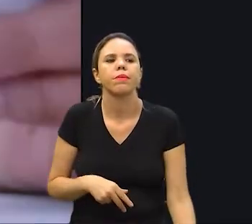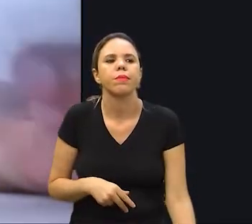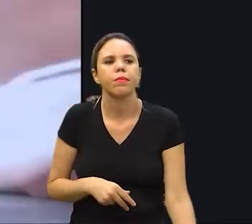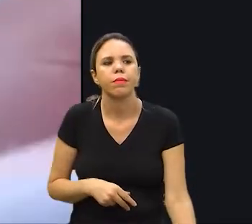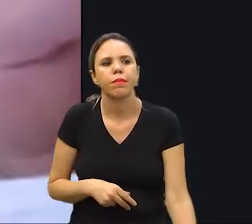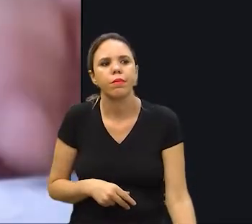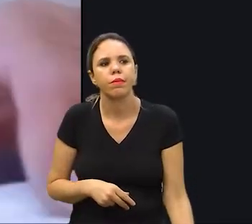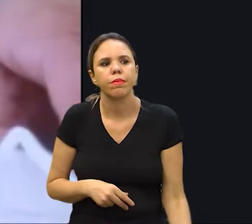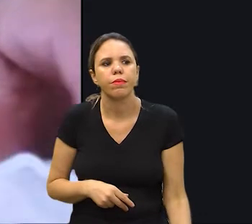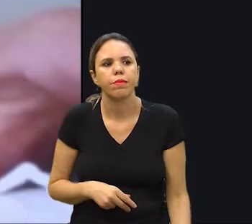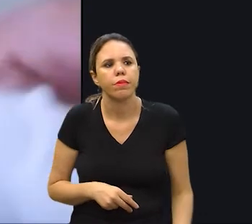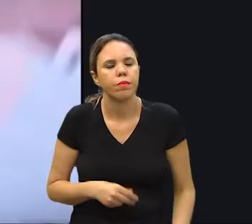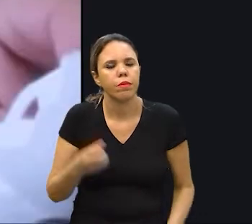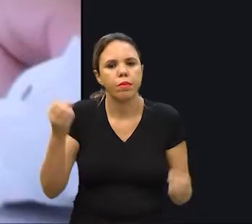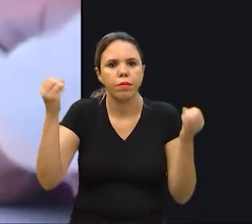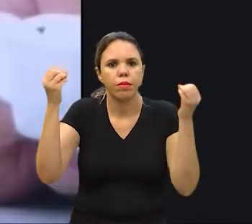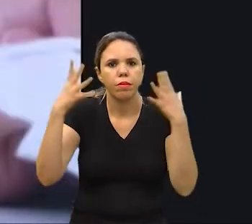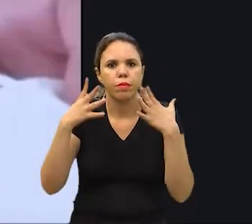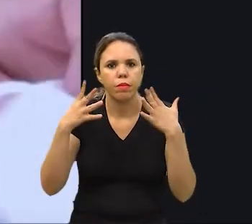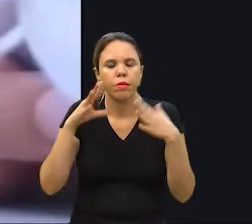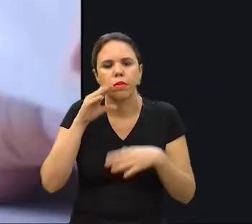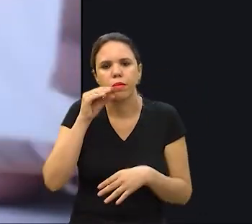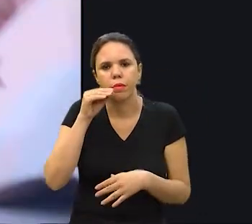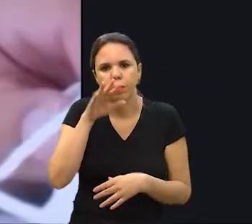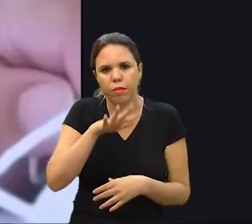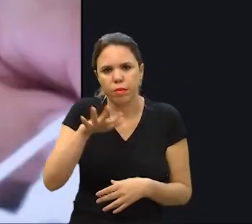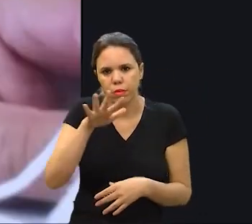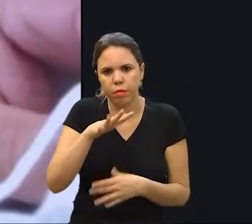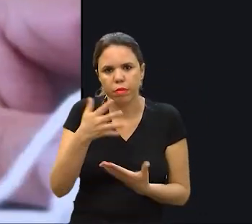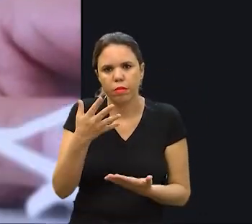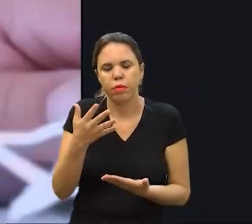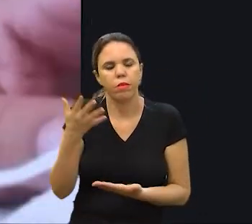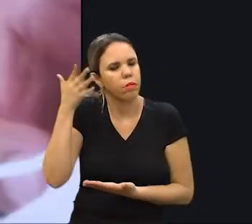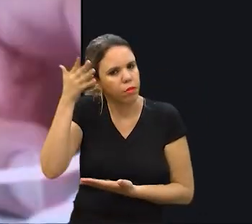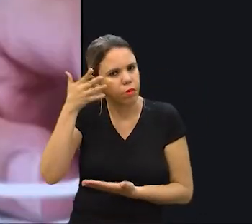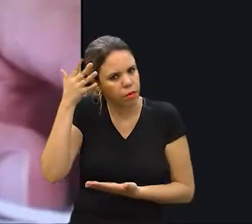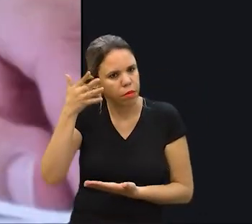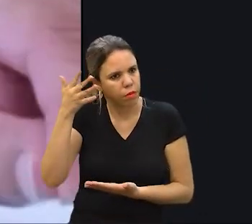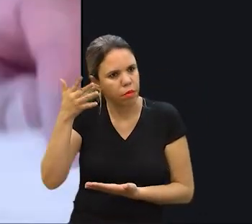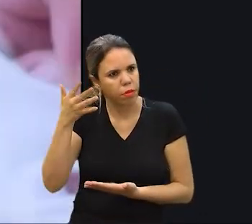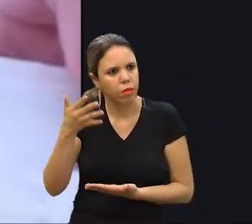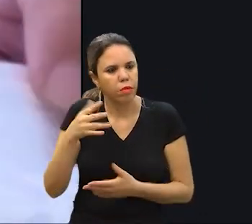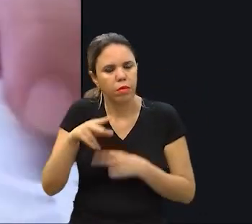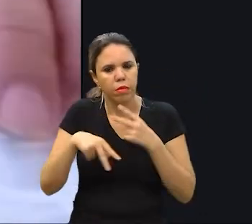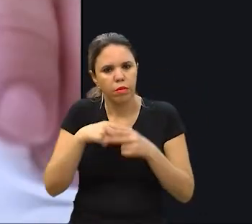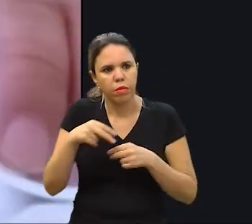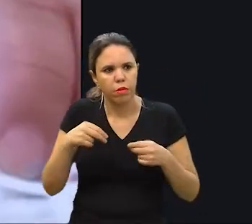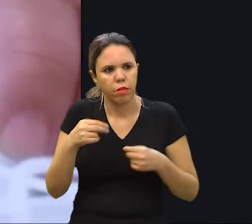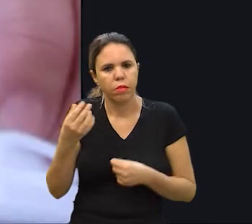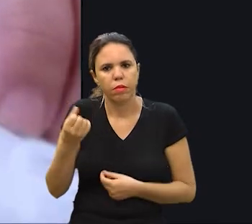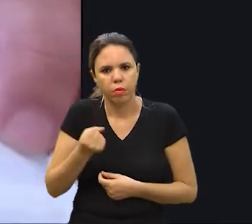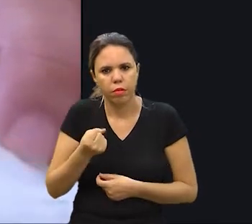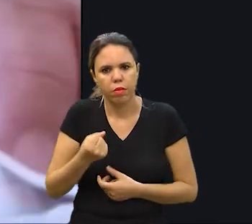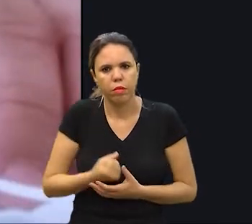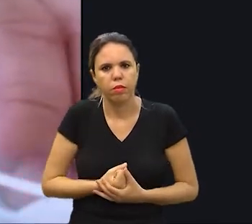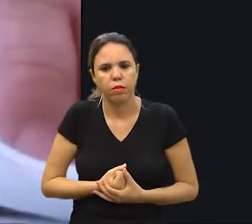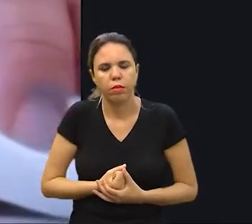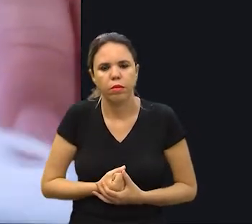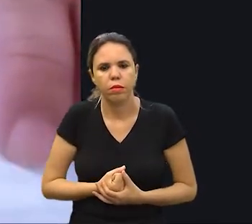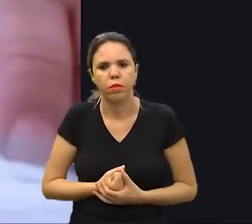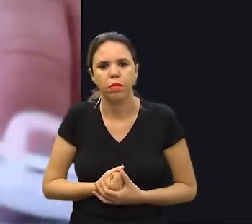manutenção à luz, os funcionários recebem palestras